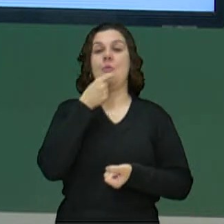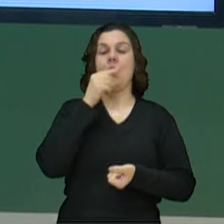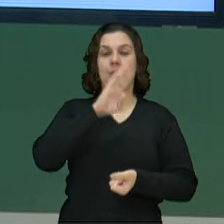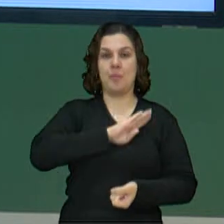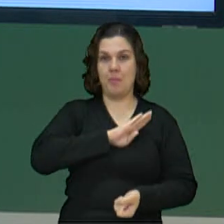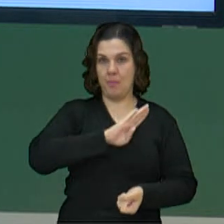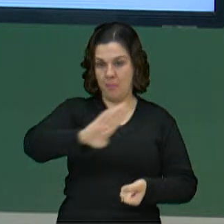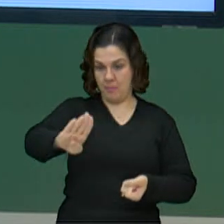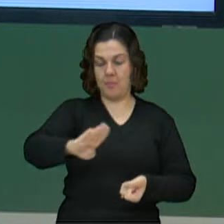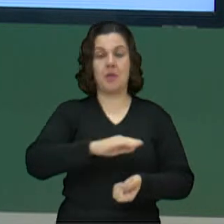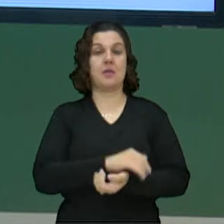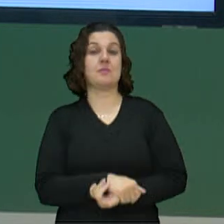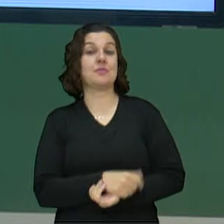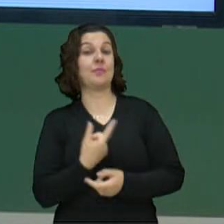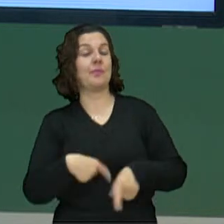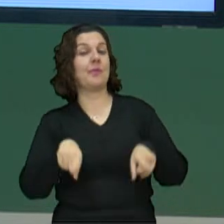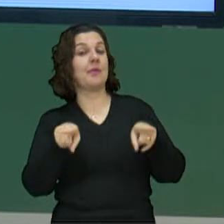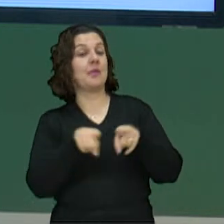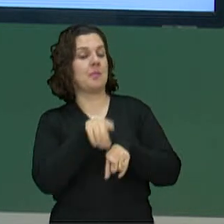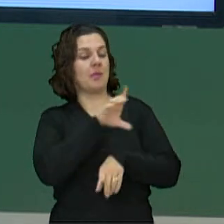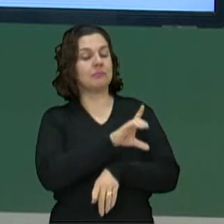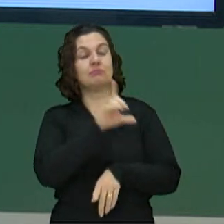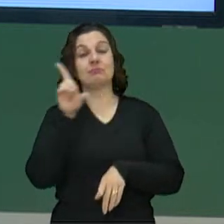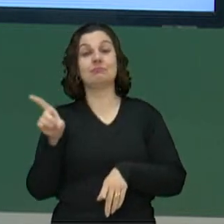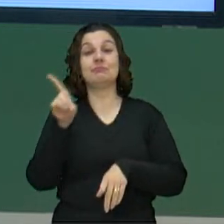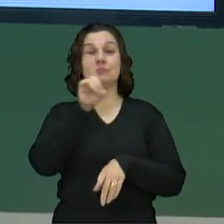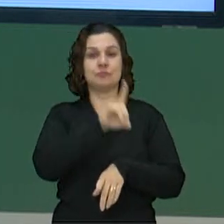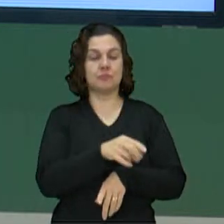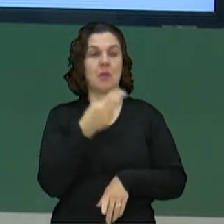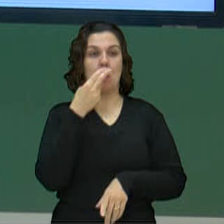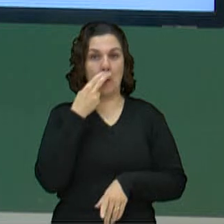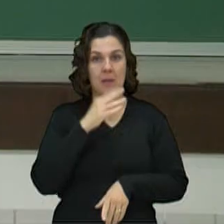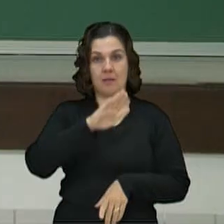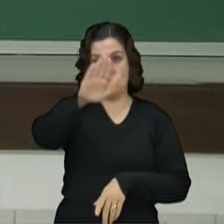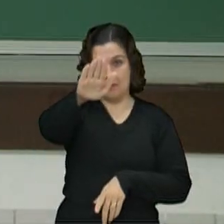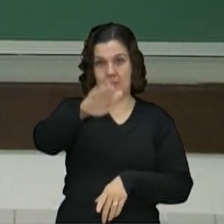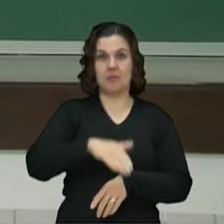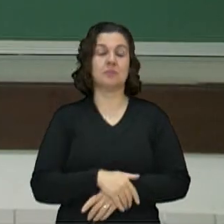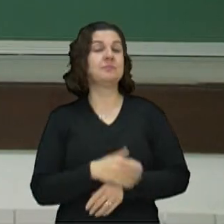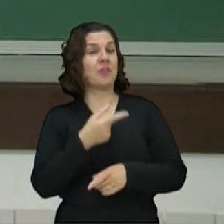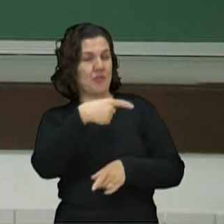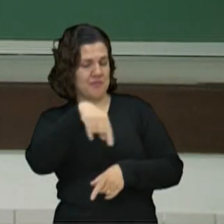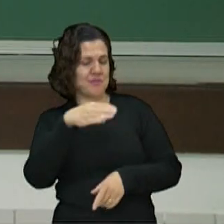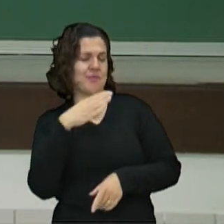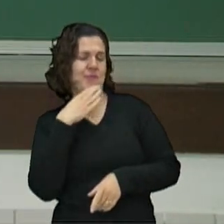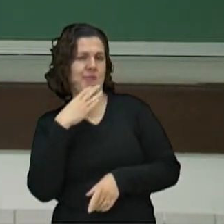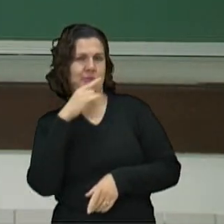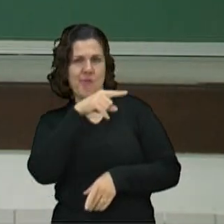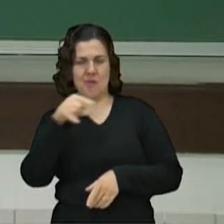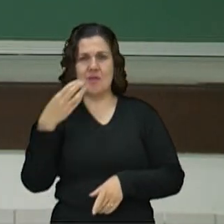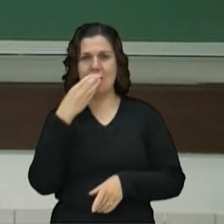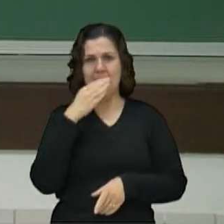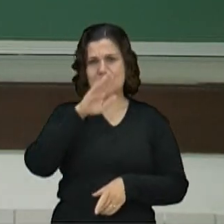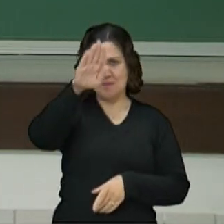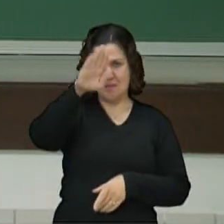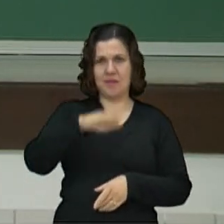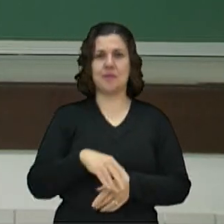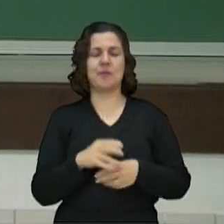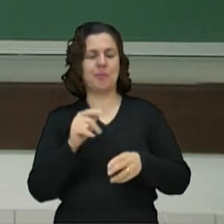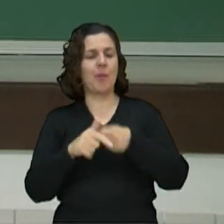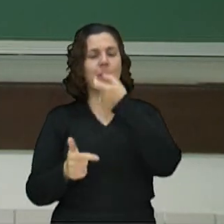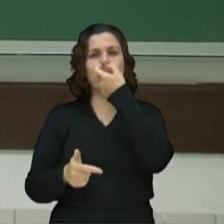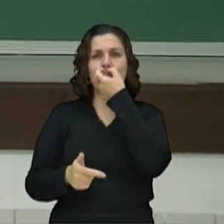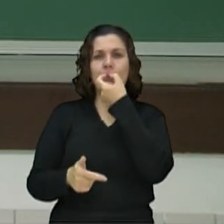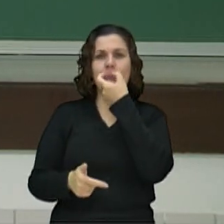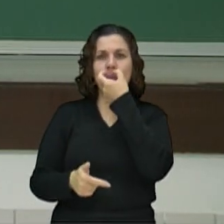você tem o Mussolini, do lado direito, Adolf Hitler. O Hitler famosão, todo mundo se lembra dele, pelo